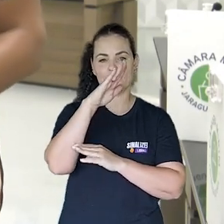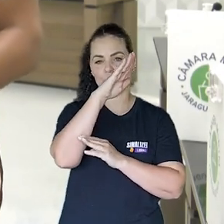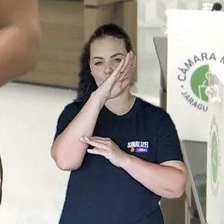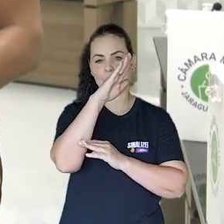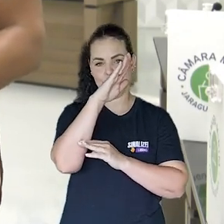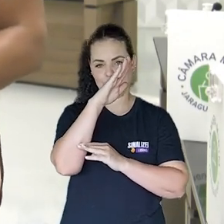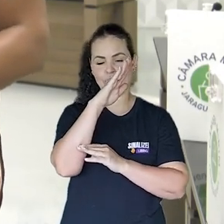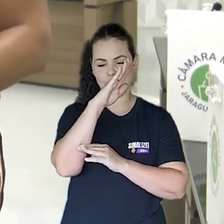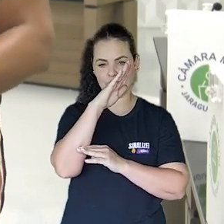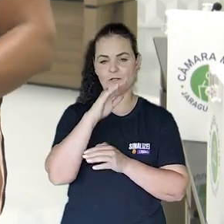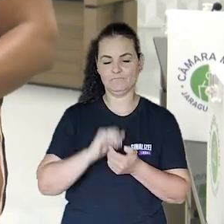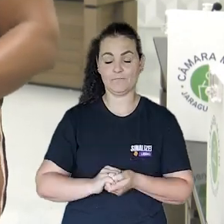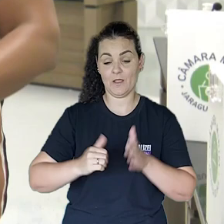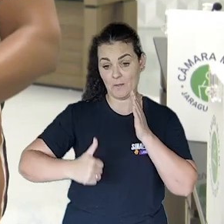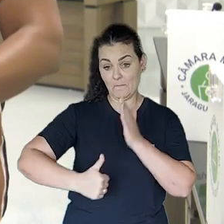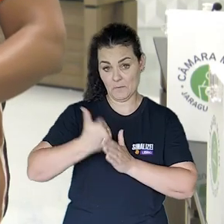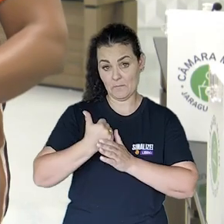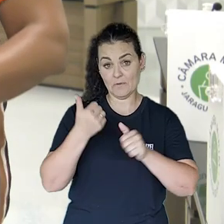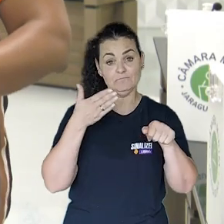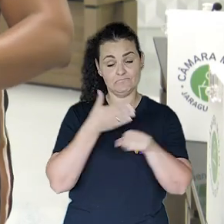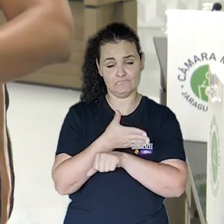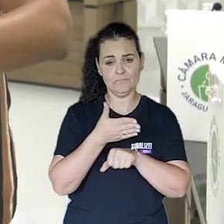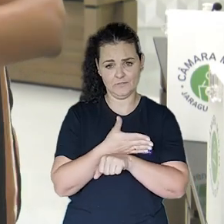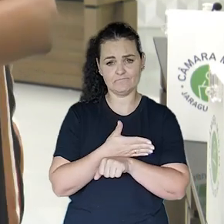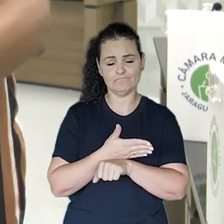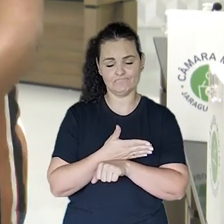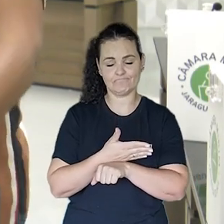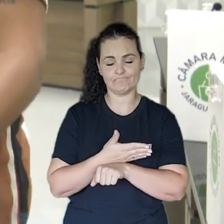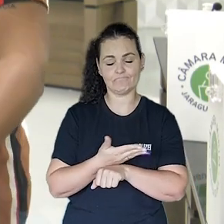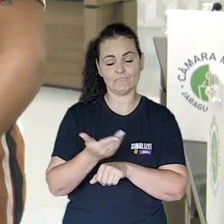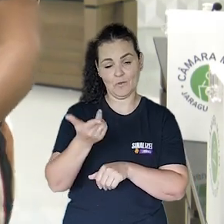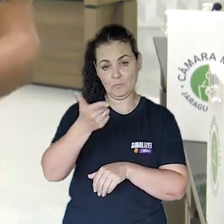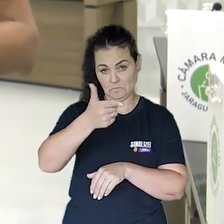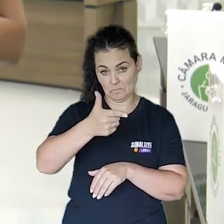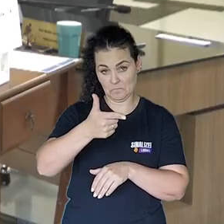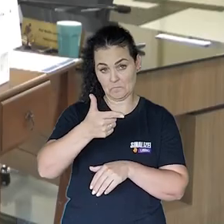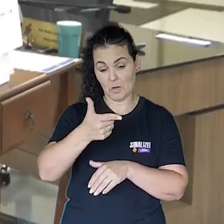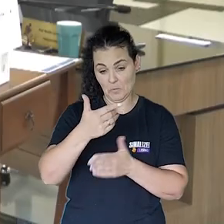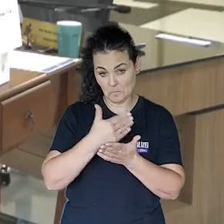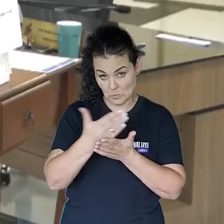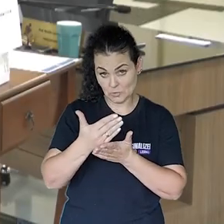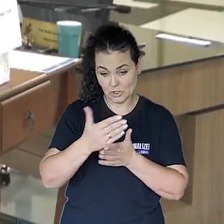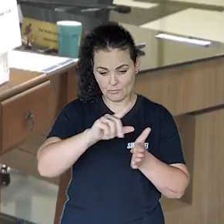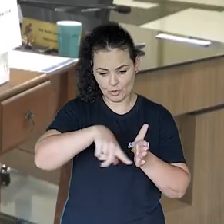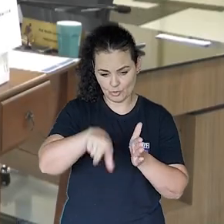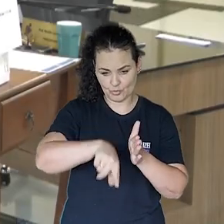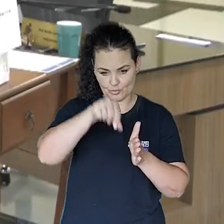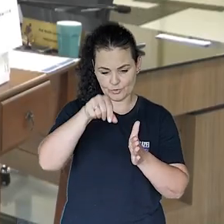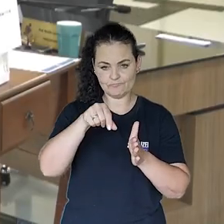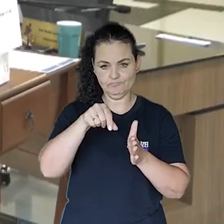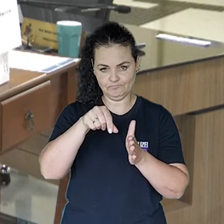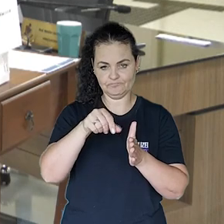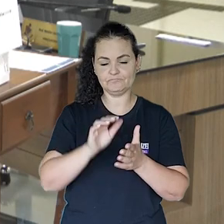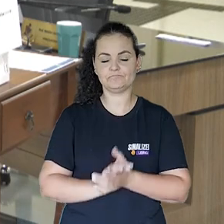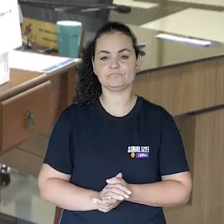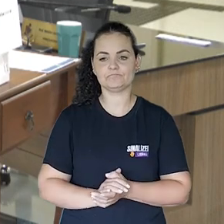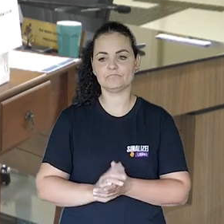então. Urna fechada, abrindo. Vamos lá.